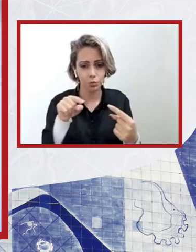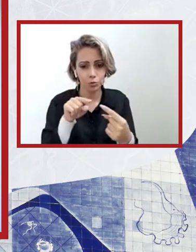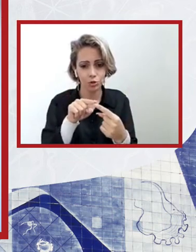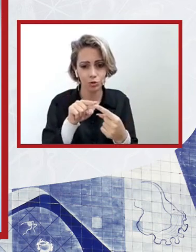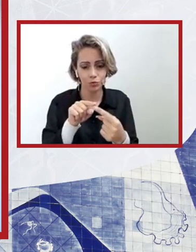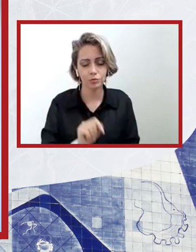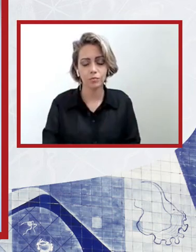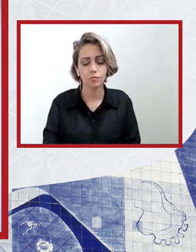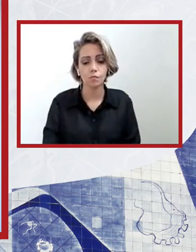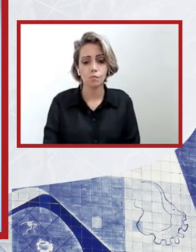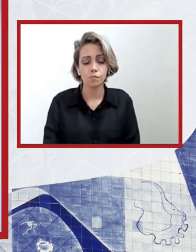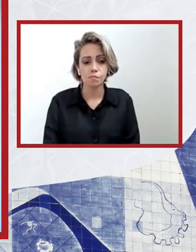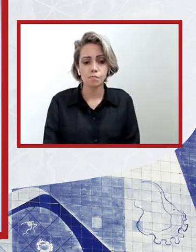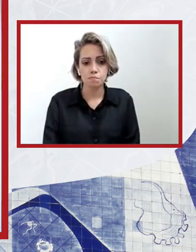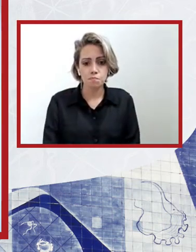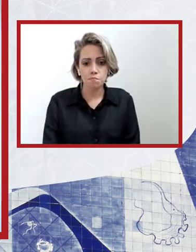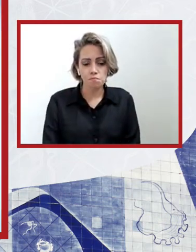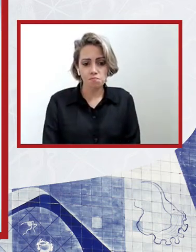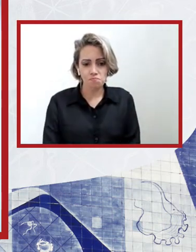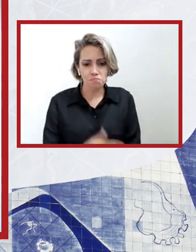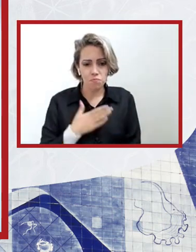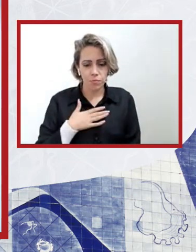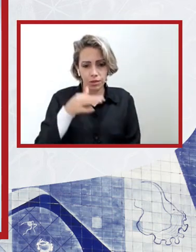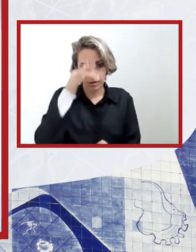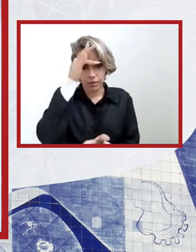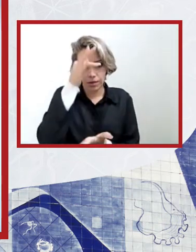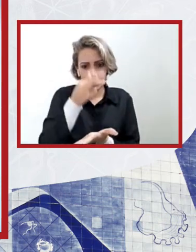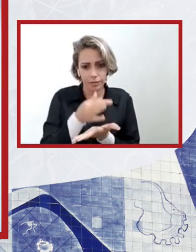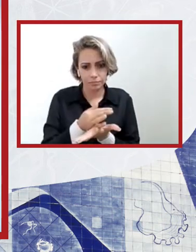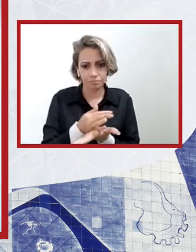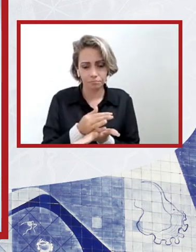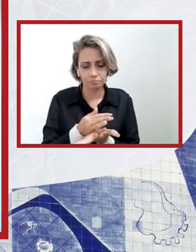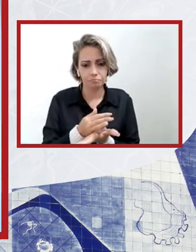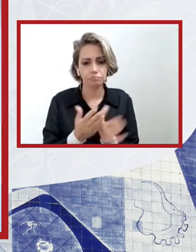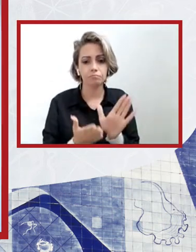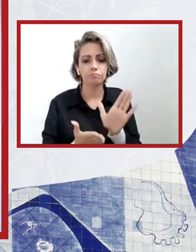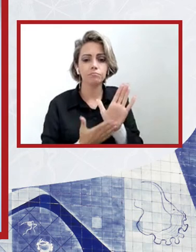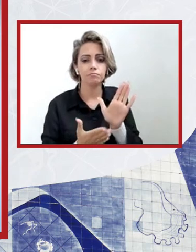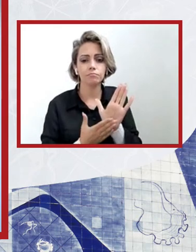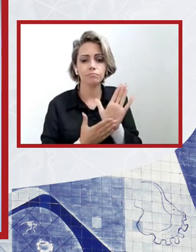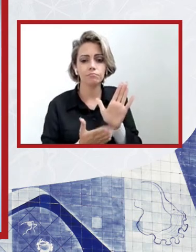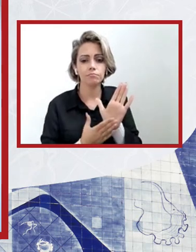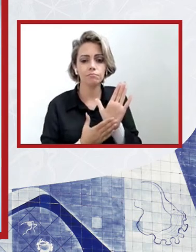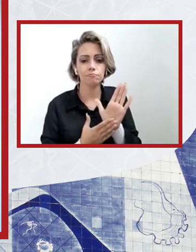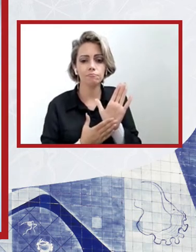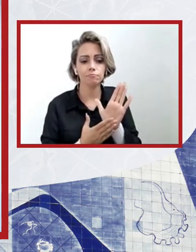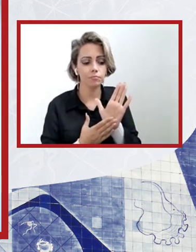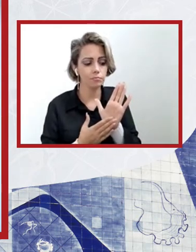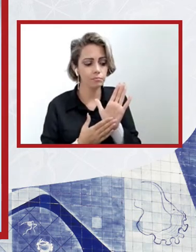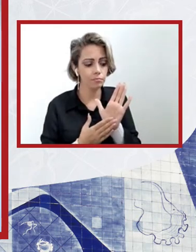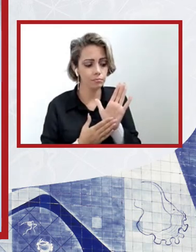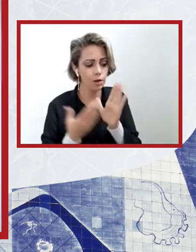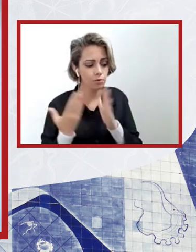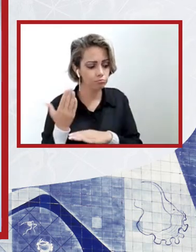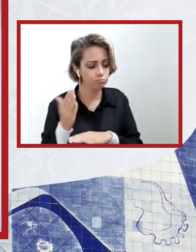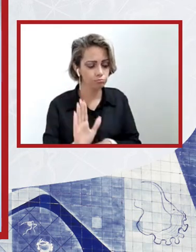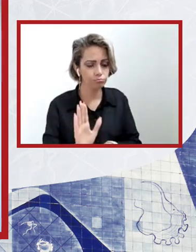minha tese se propôs a dar essa contribuição